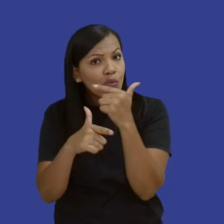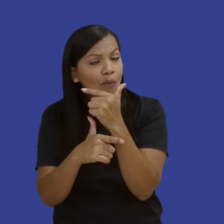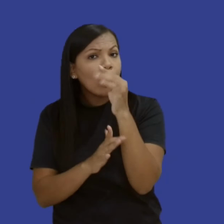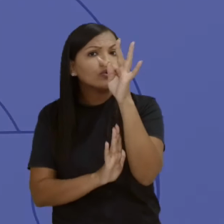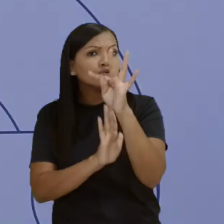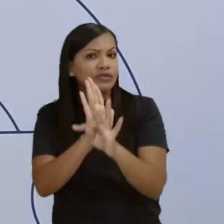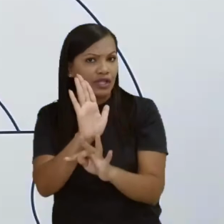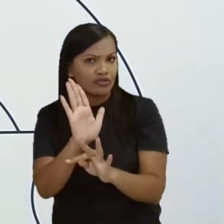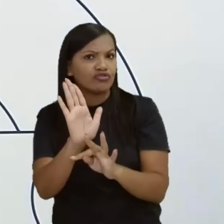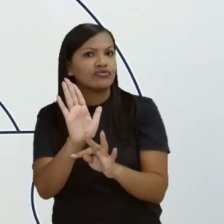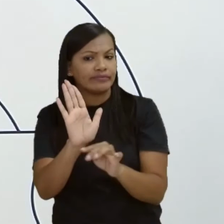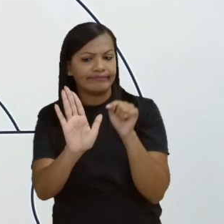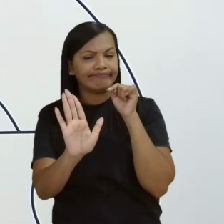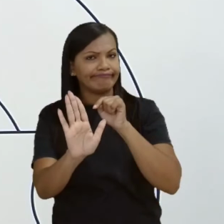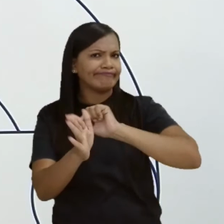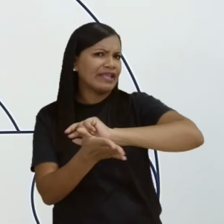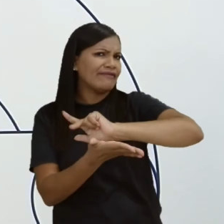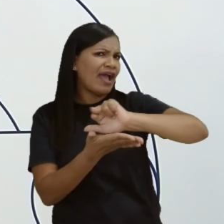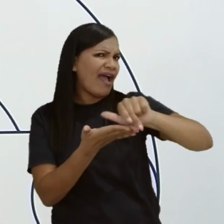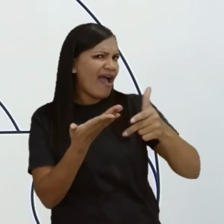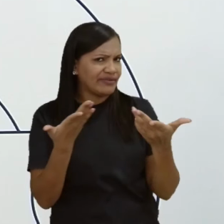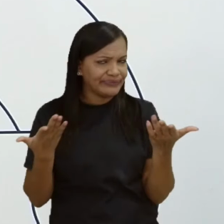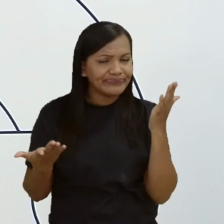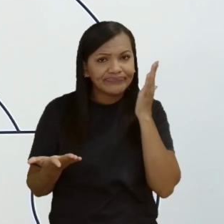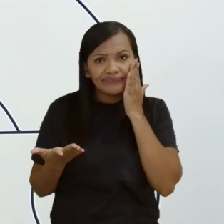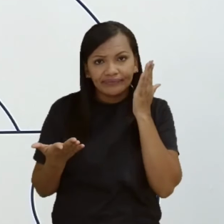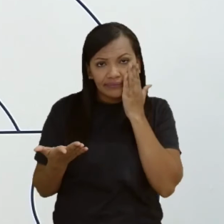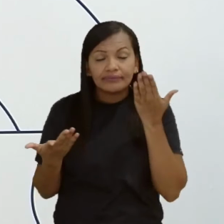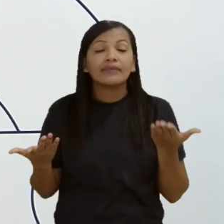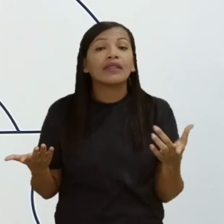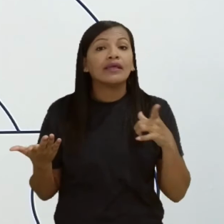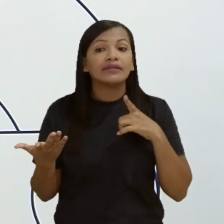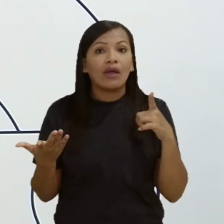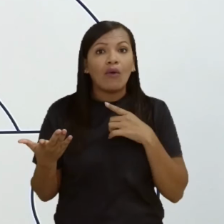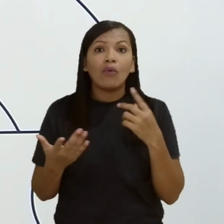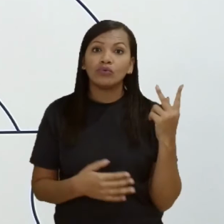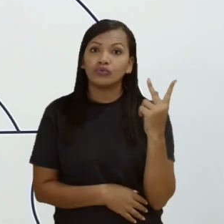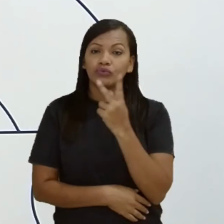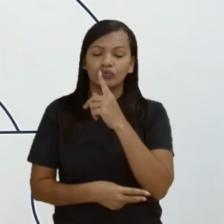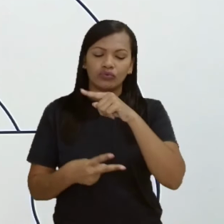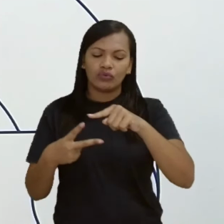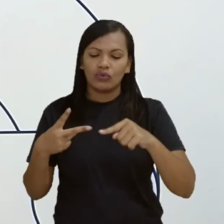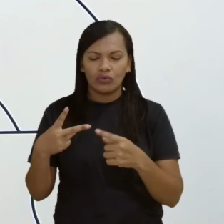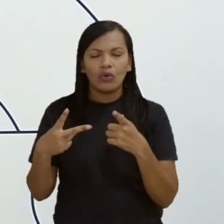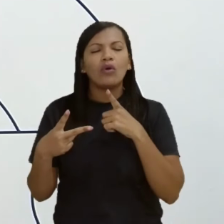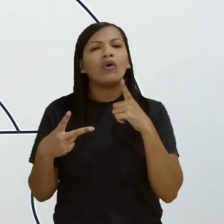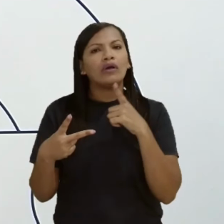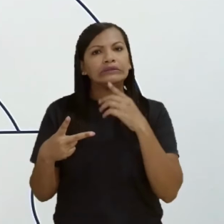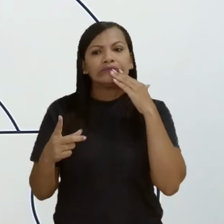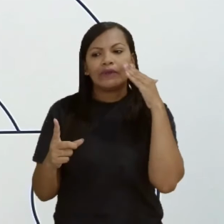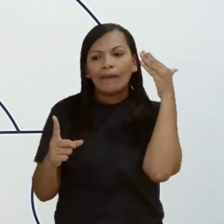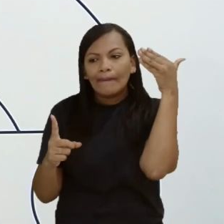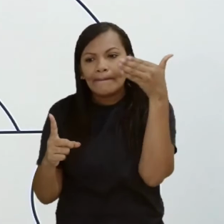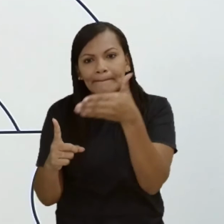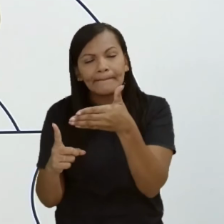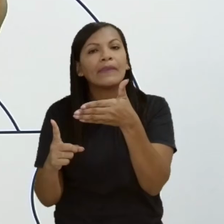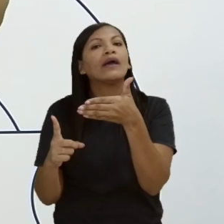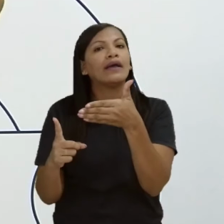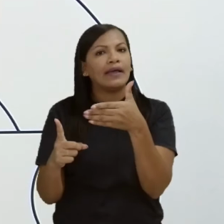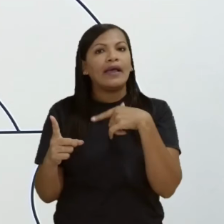2 descritores juntos porque, de certa forma, eles estão relacionados. Efeito de sentido é o